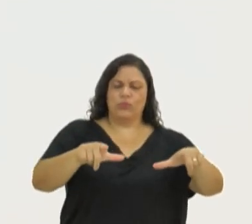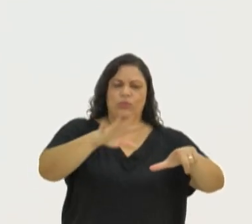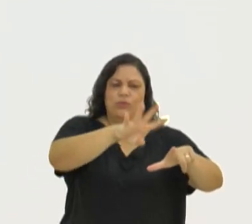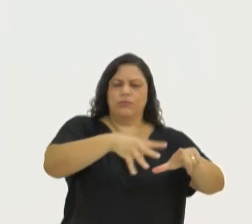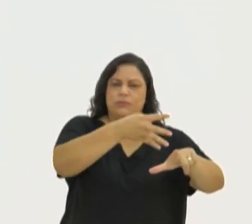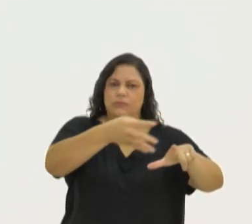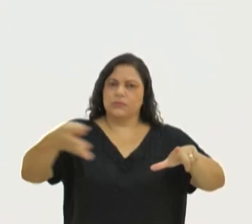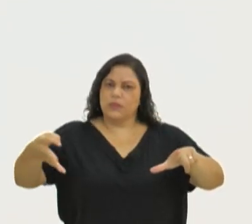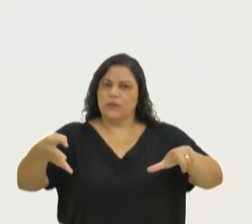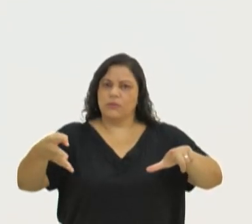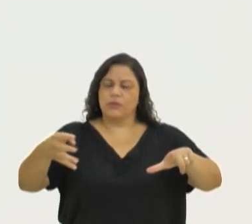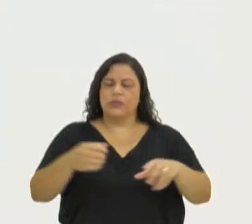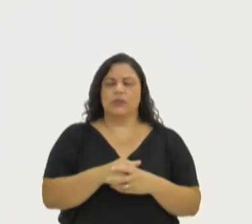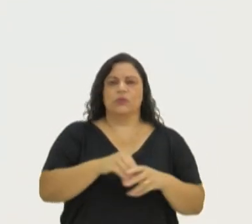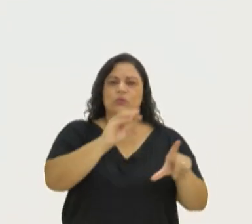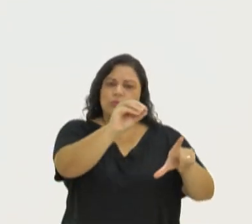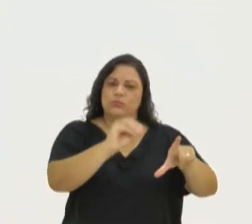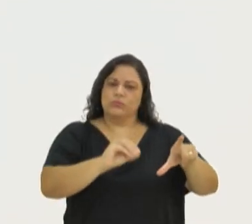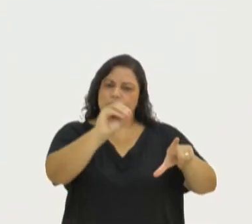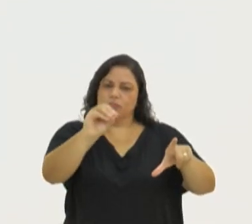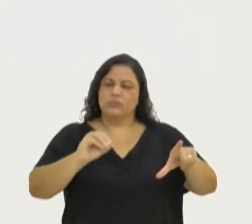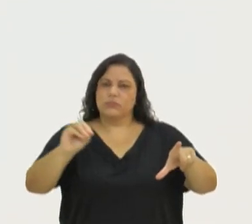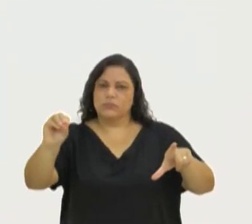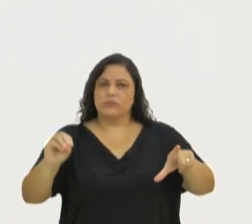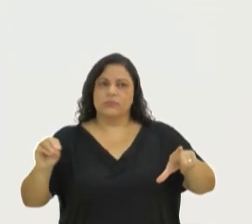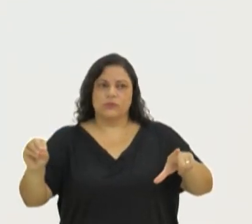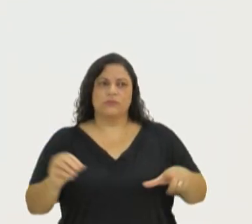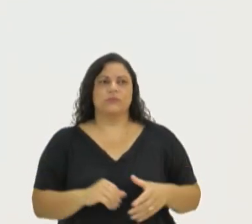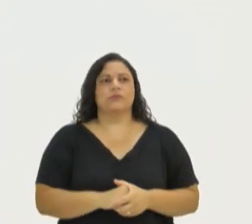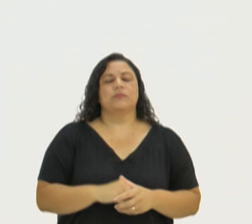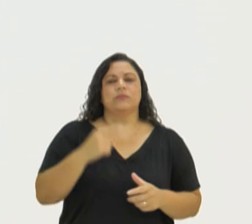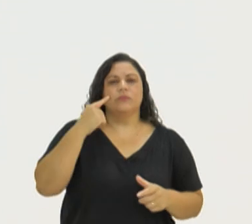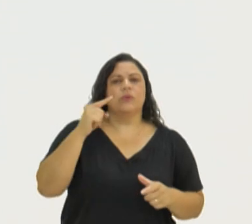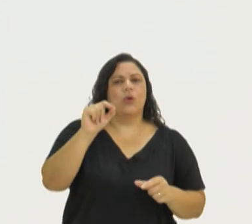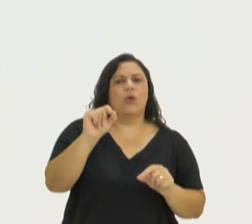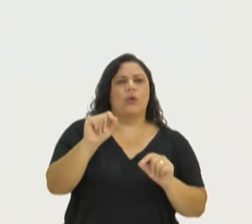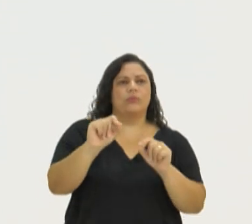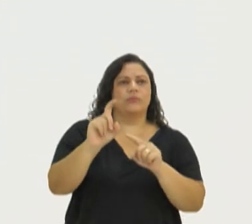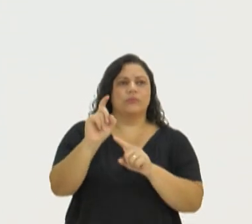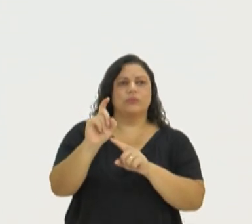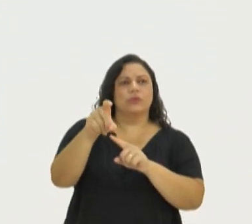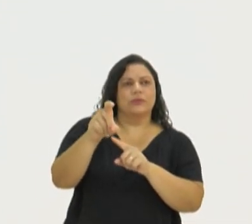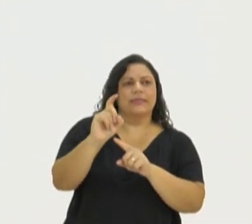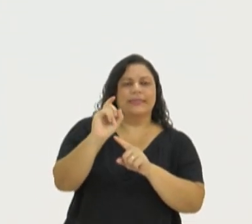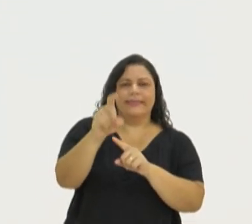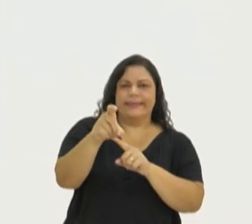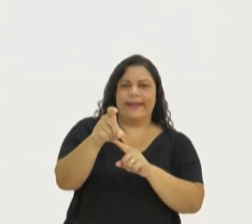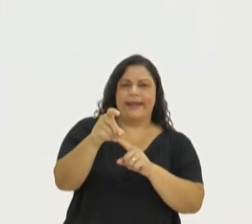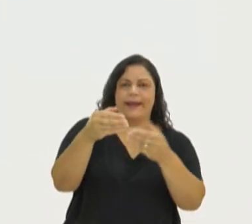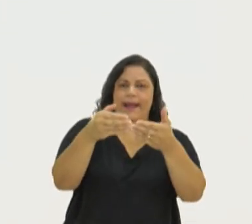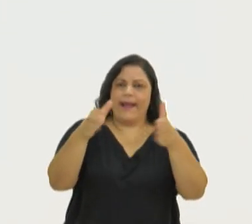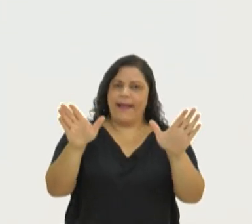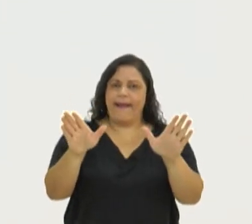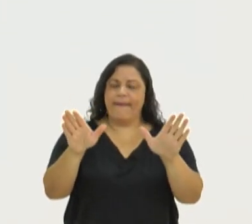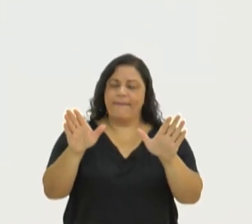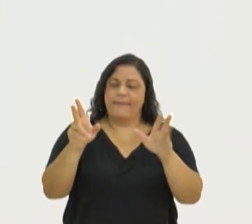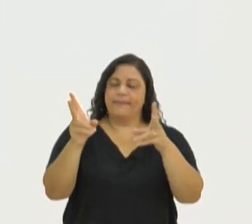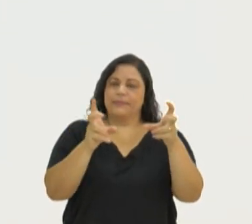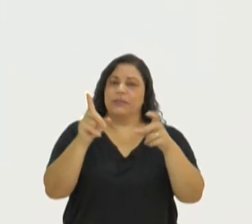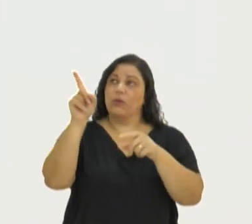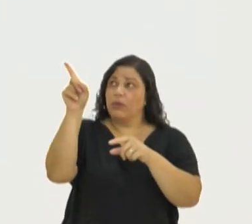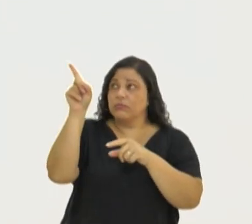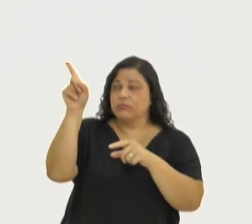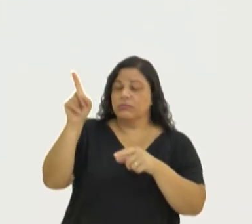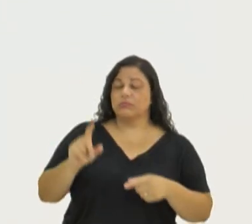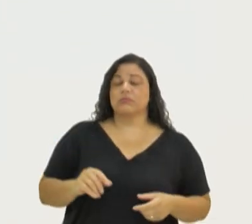A gente vai usar um recurso aqui em Learn, em This Basic. Quando você clicar em This Basic, ele vai abrir essa tela em que nós vamos podemos brincar